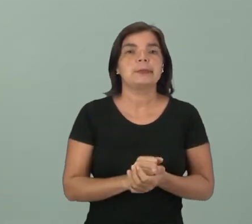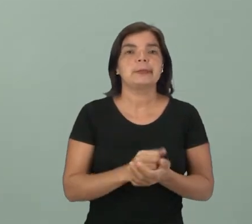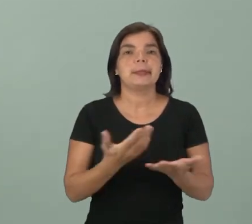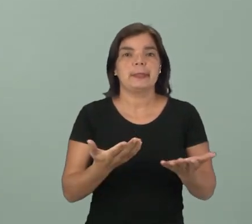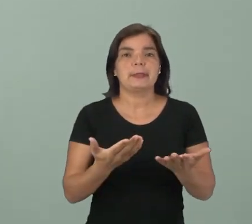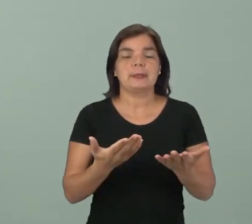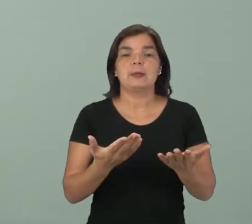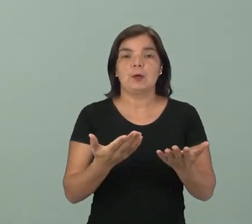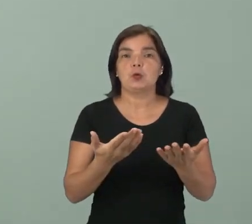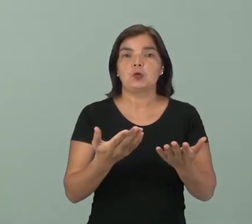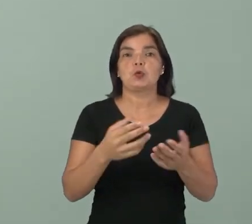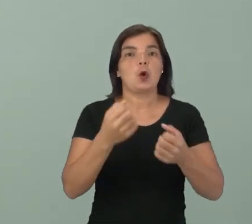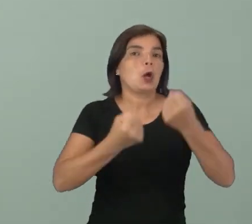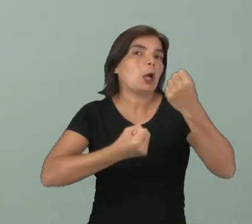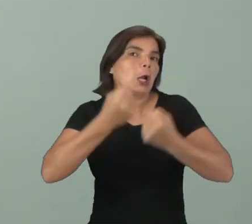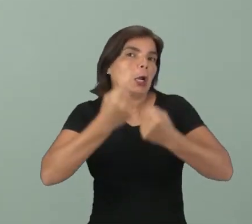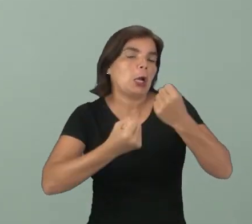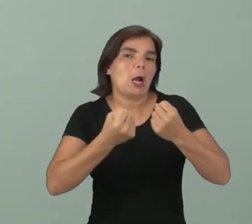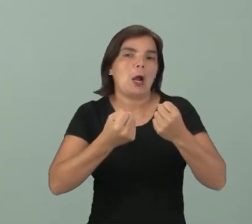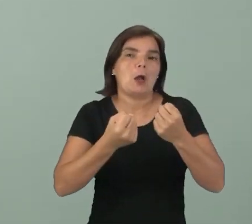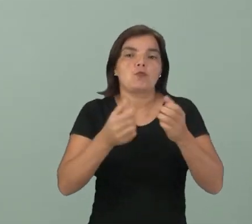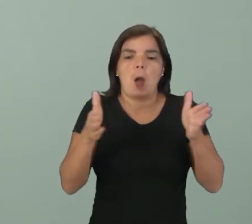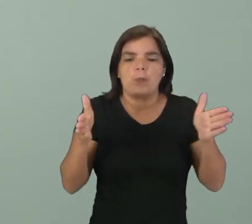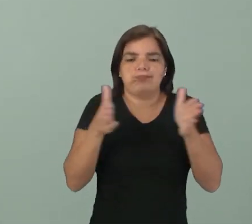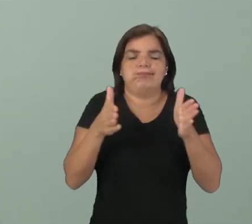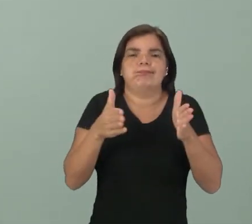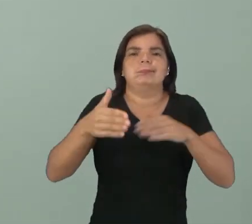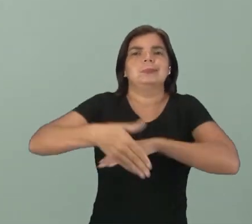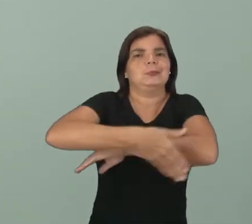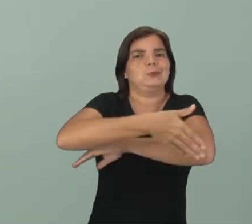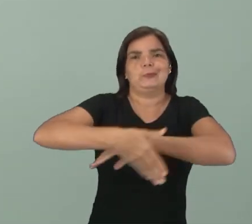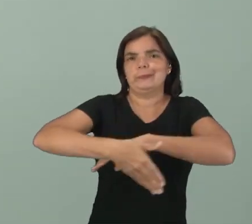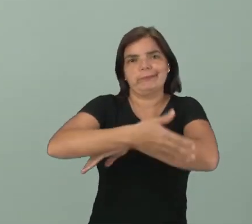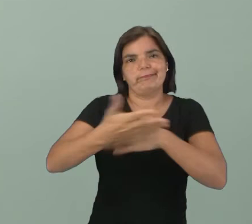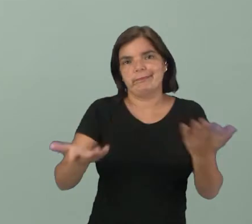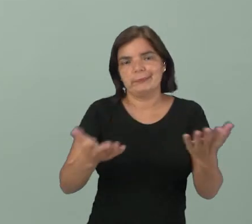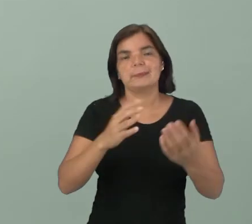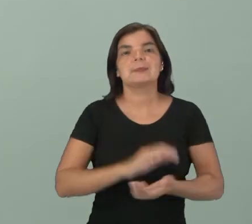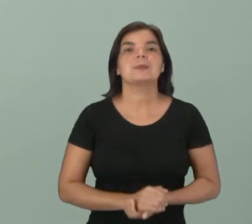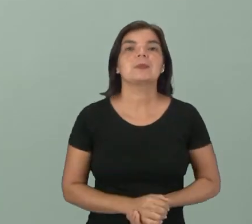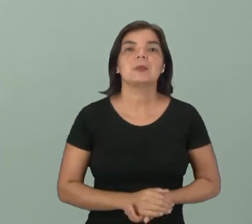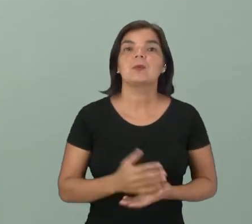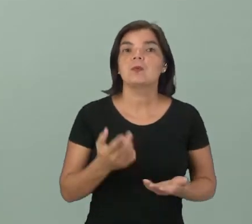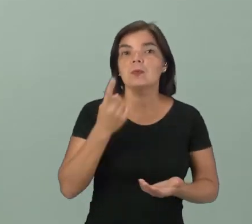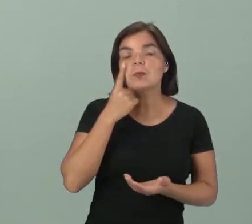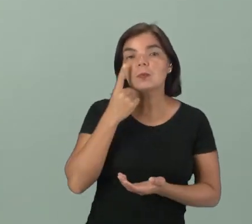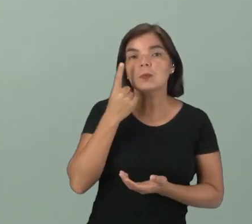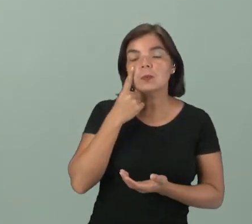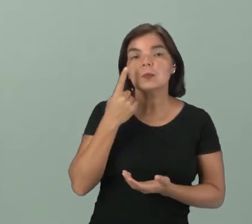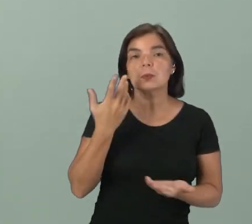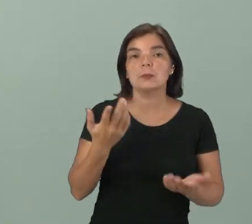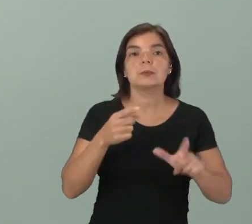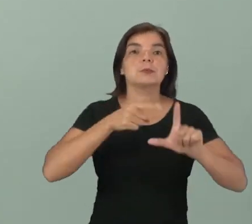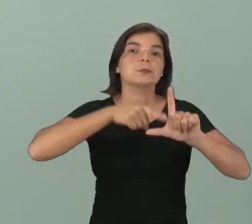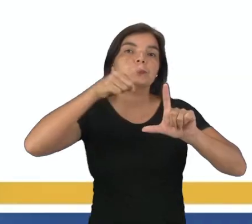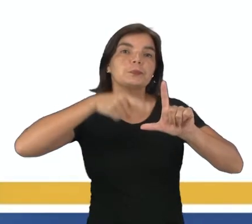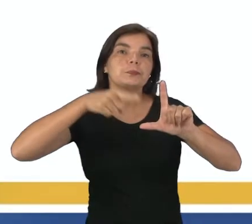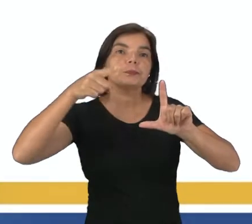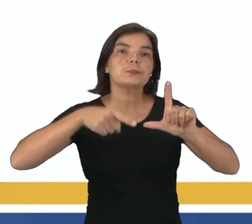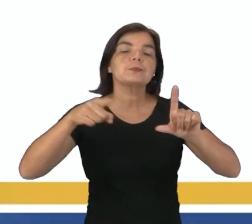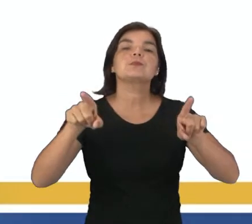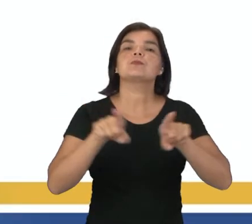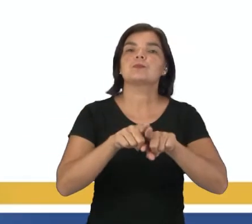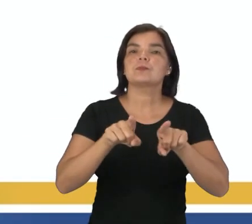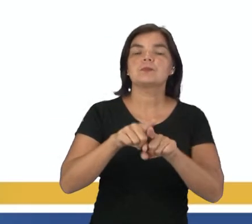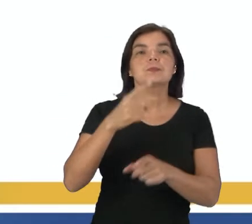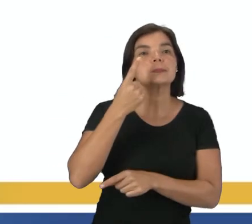digamos assim, uma ré de um carro numa rua desse tipo, né? Nem entram muitas das vezes. Então vemos aí nesse gráfico aí na